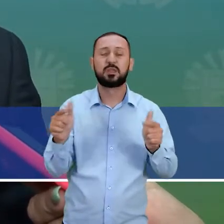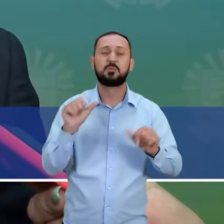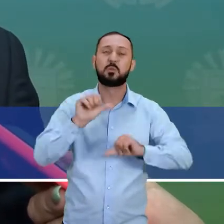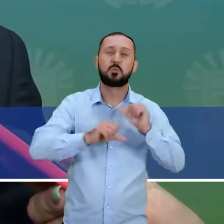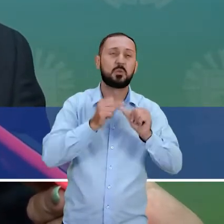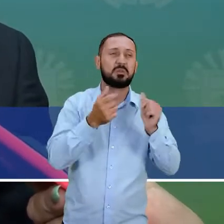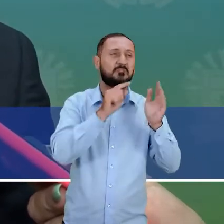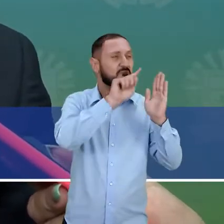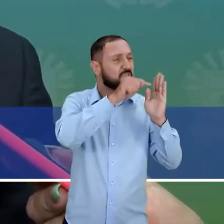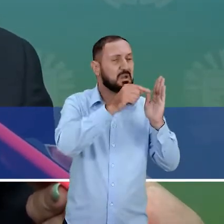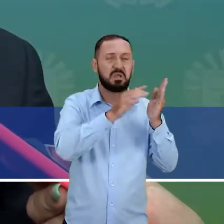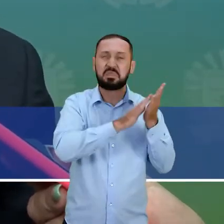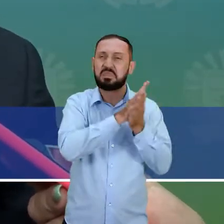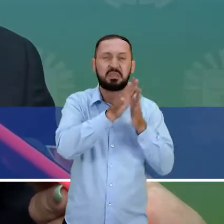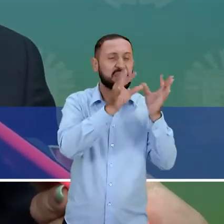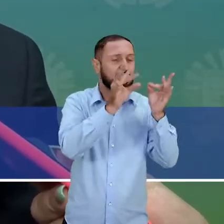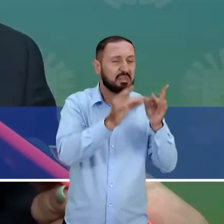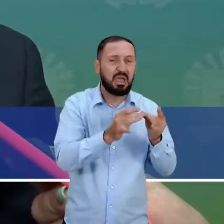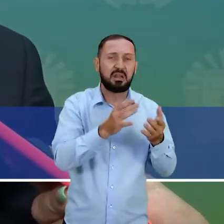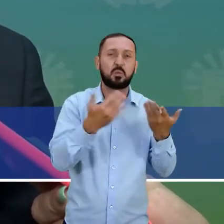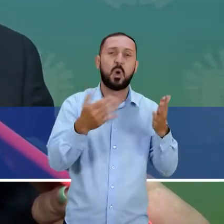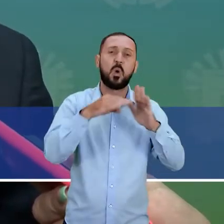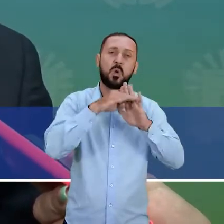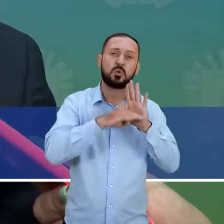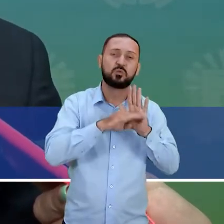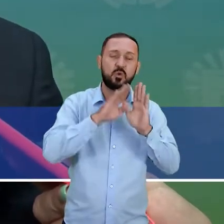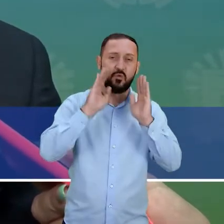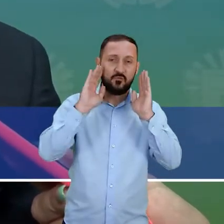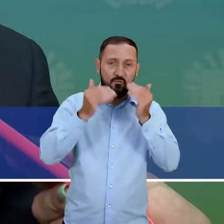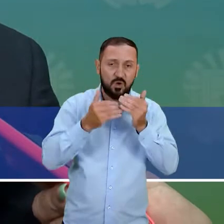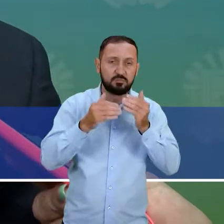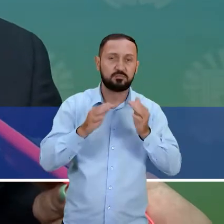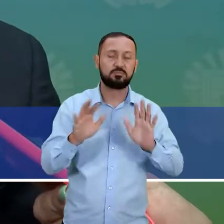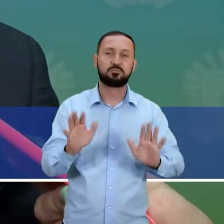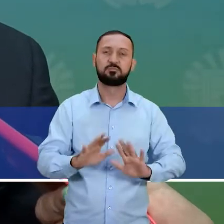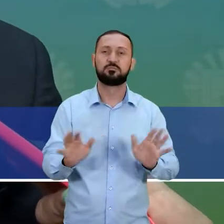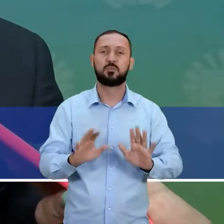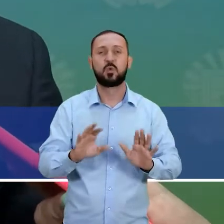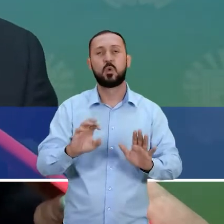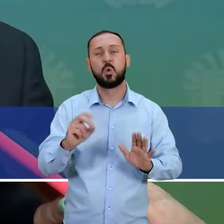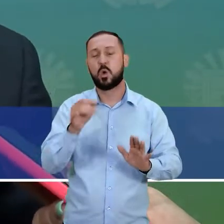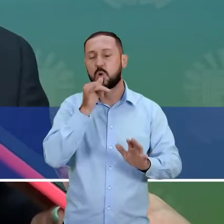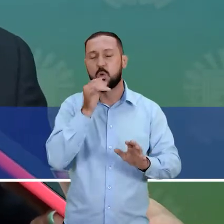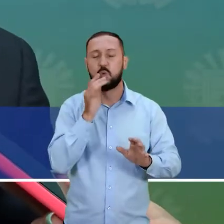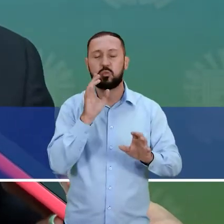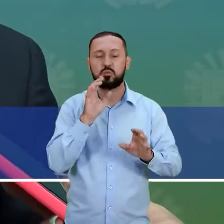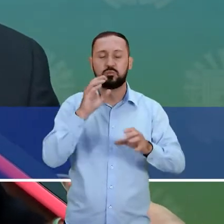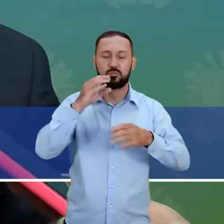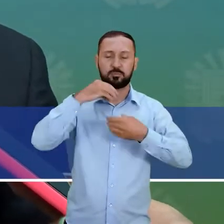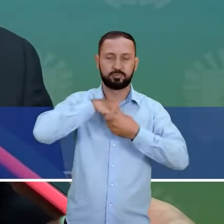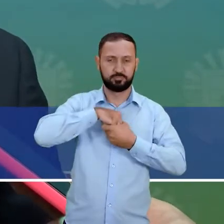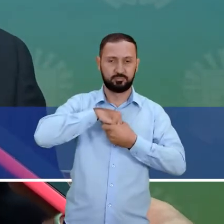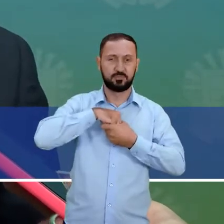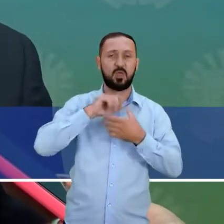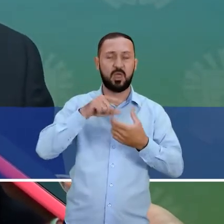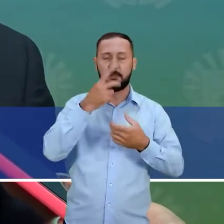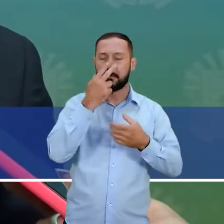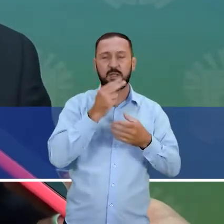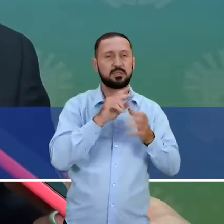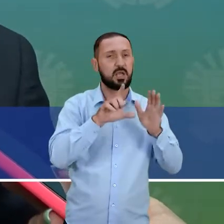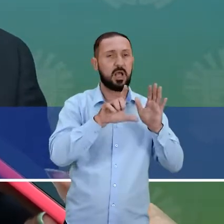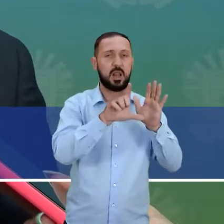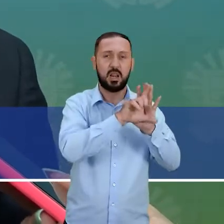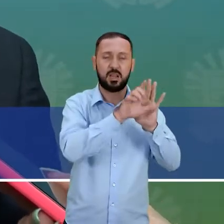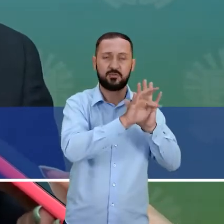alteração de uma única vírgula quanto aos critérios objetivos, né, ou subjetivos da lei. Então, é uma repetição